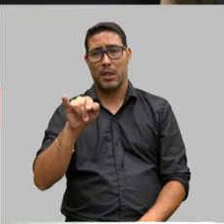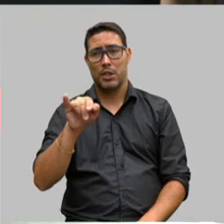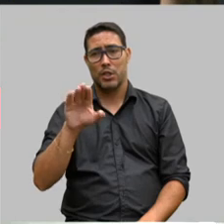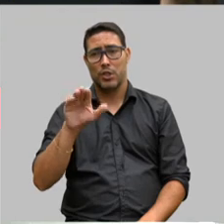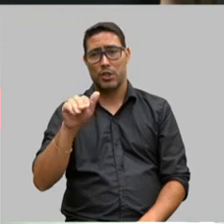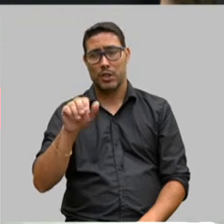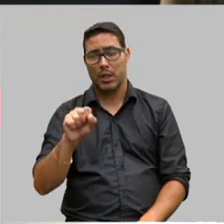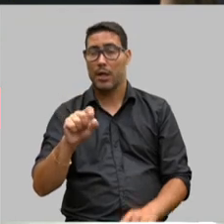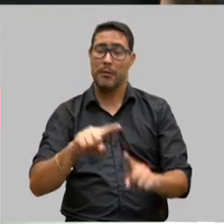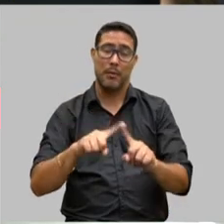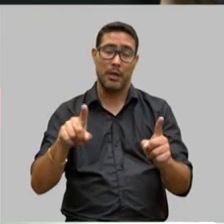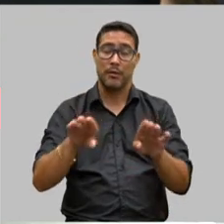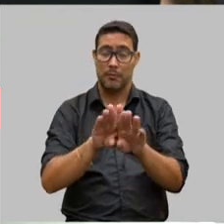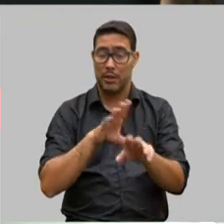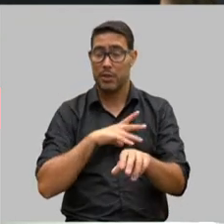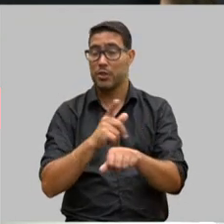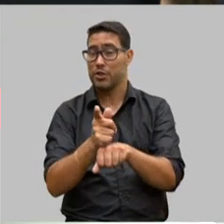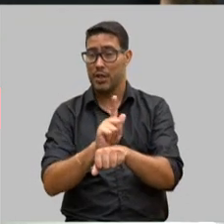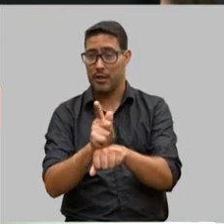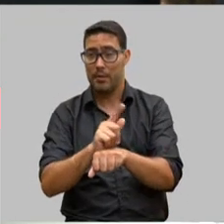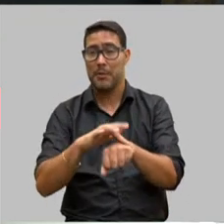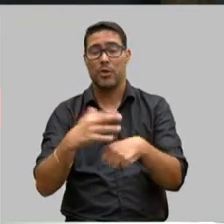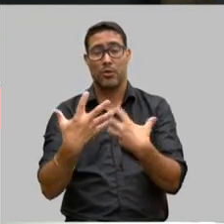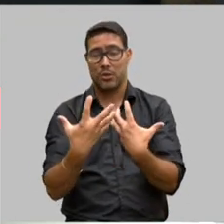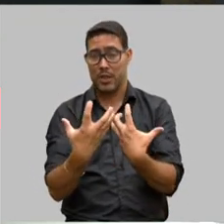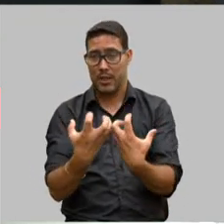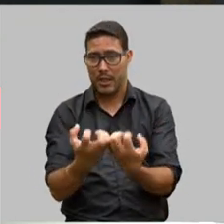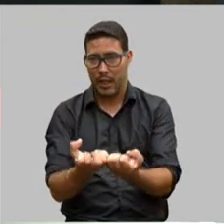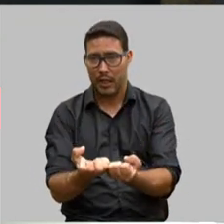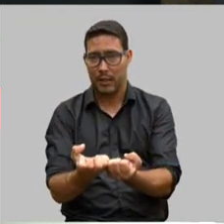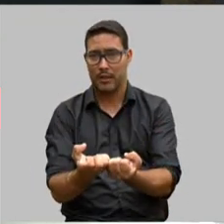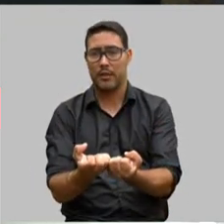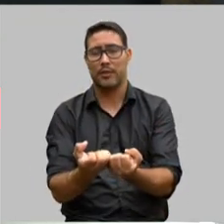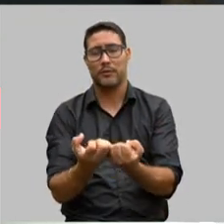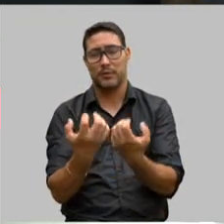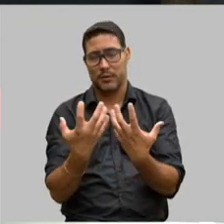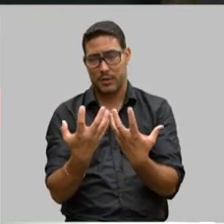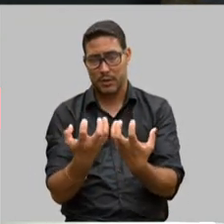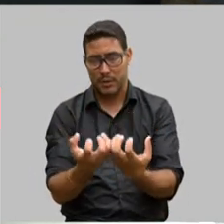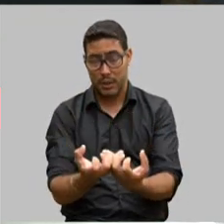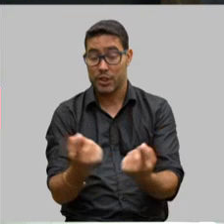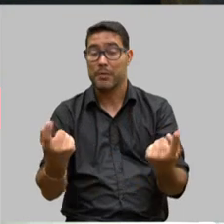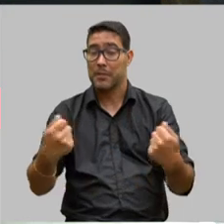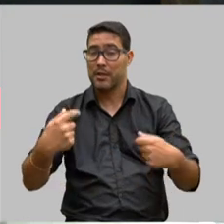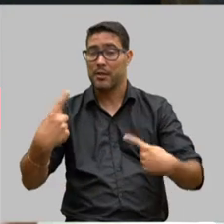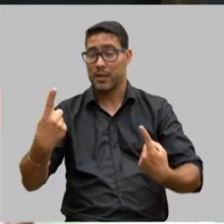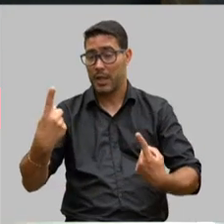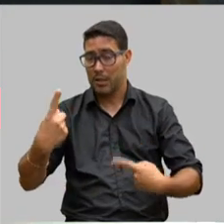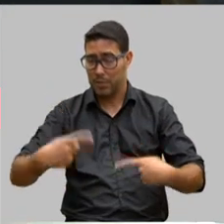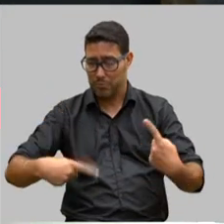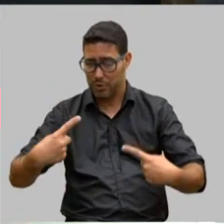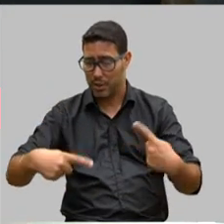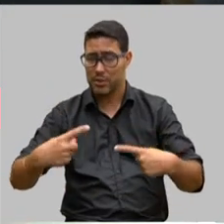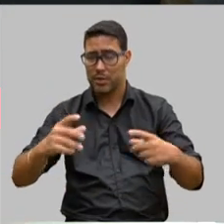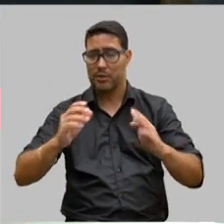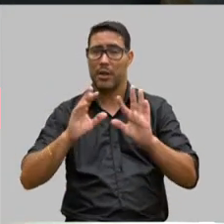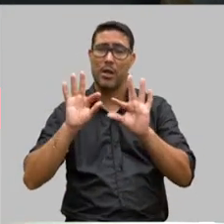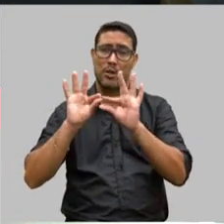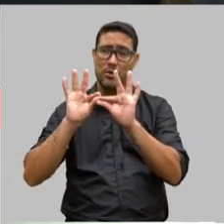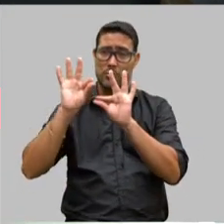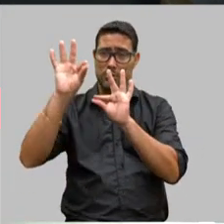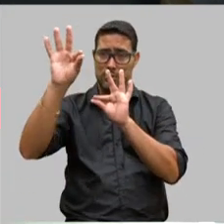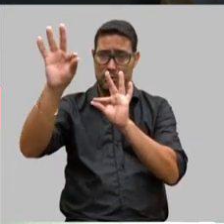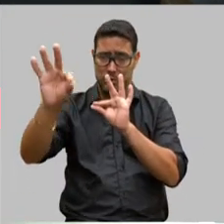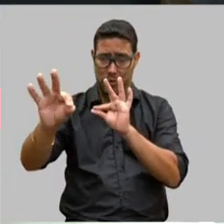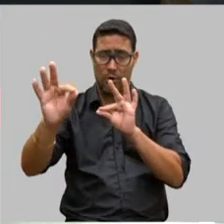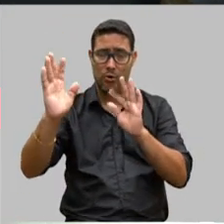plano de gerenciamento de secas, né? Precisamos ter políticas para de longo prazo, para questões